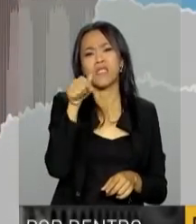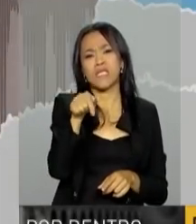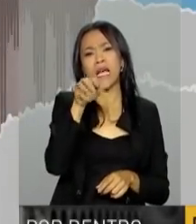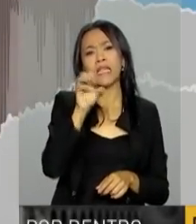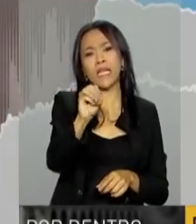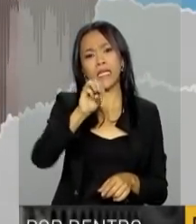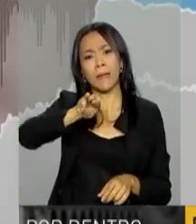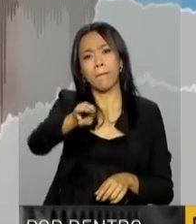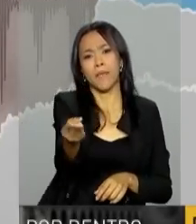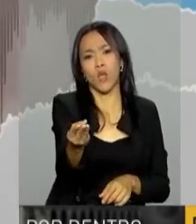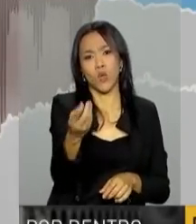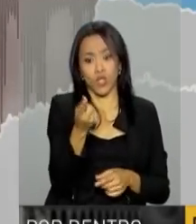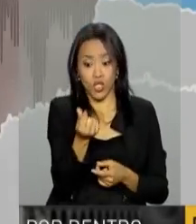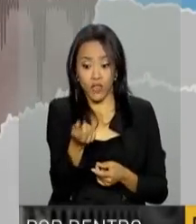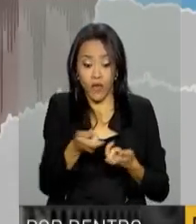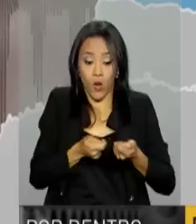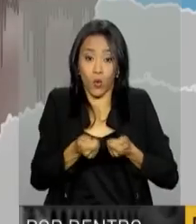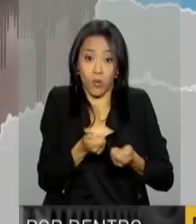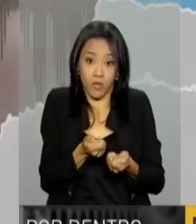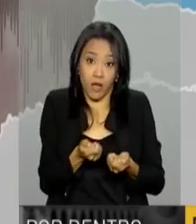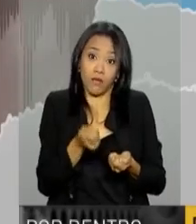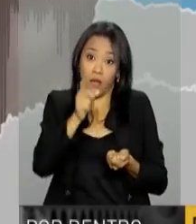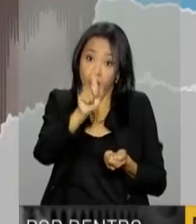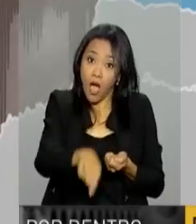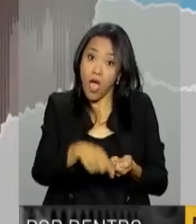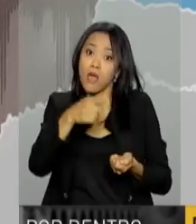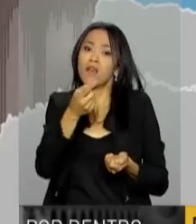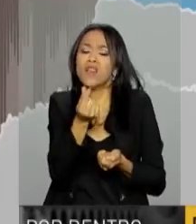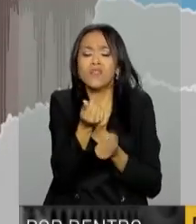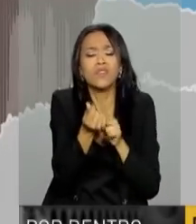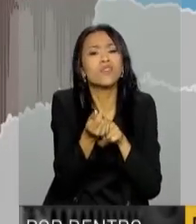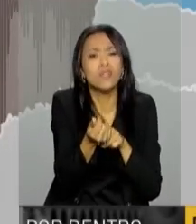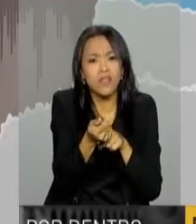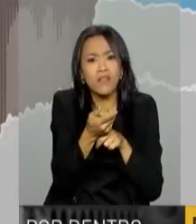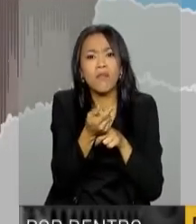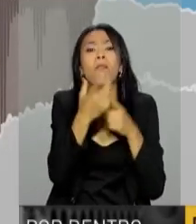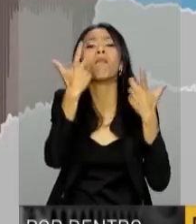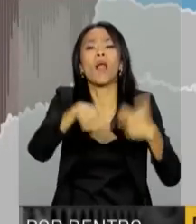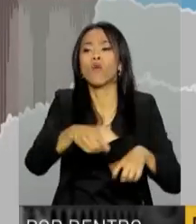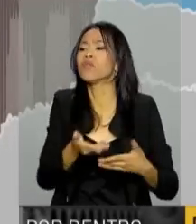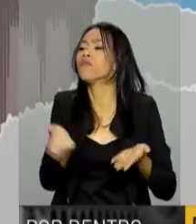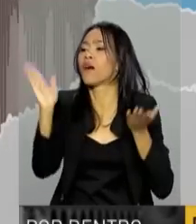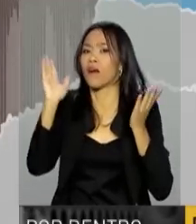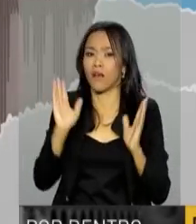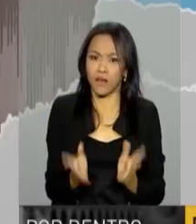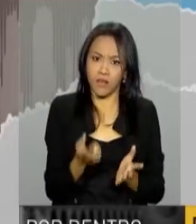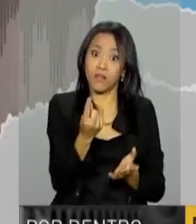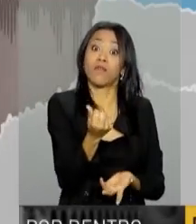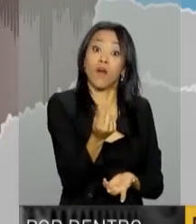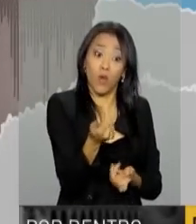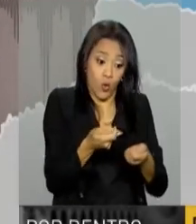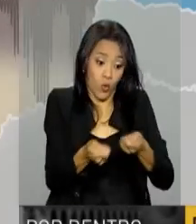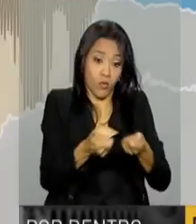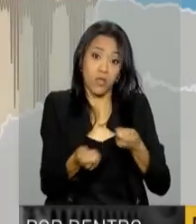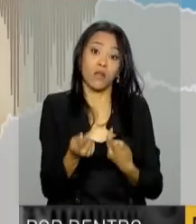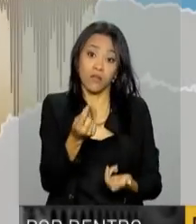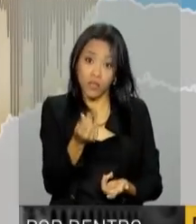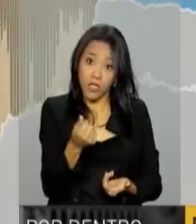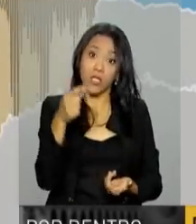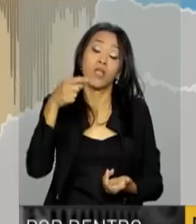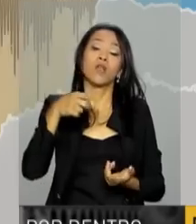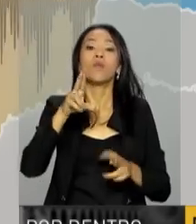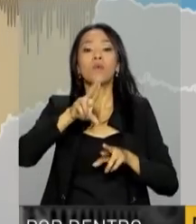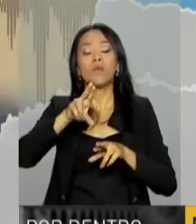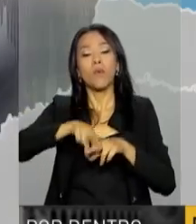foram economizados na dúvida é justamente sobre o destino da economia para onde foram entre os valores economizados dentre os programas